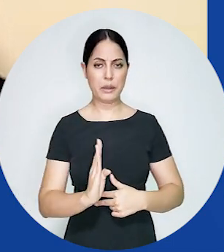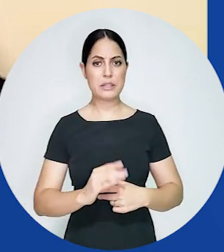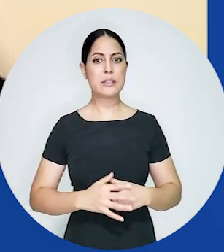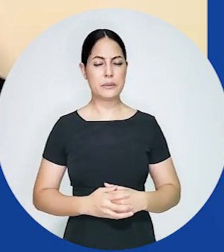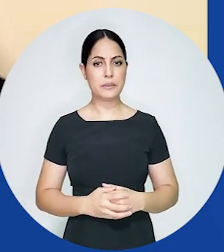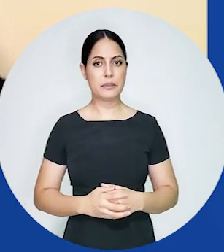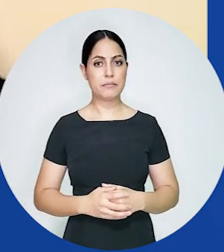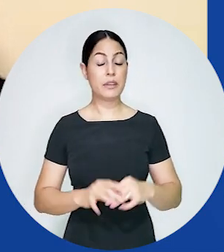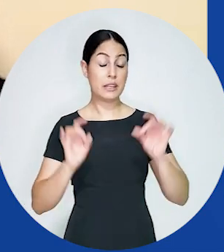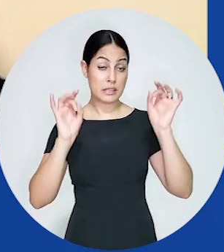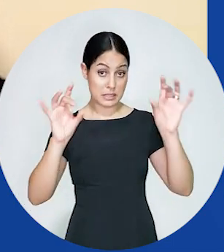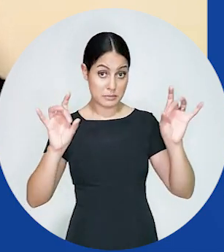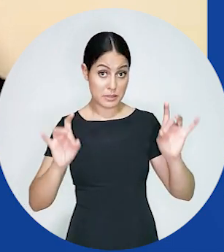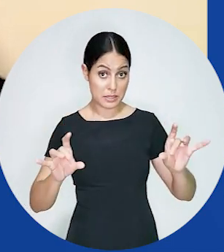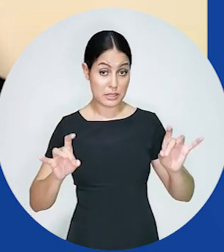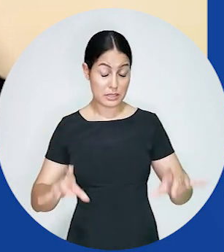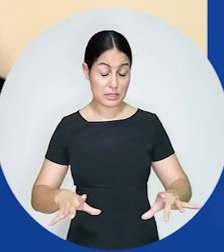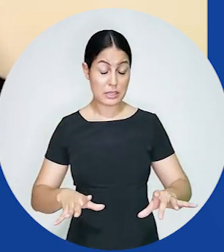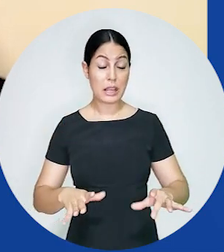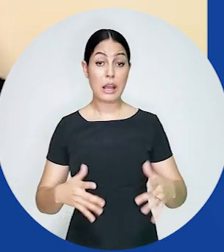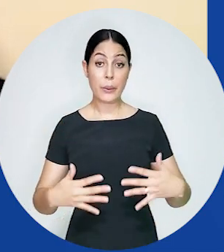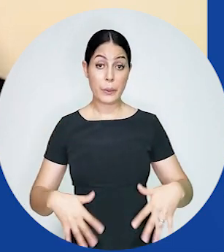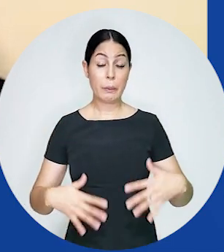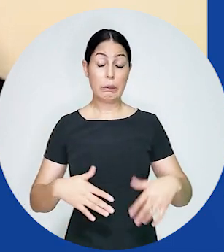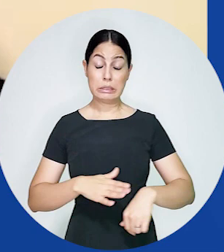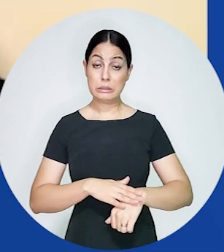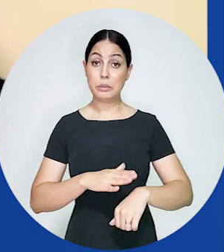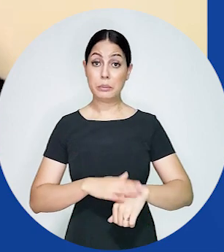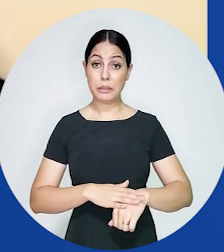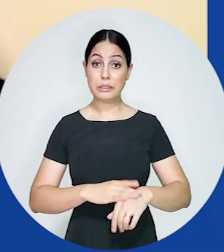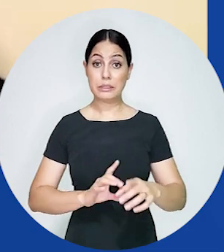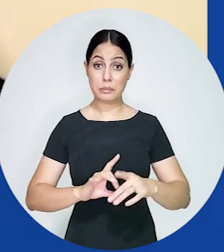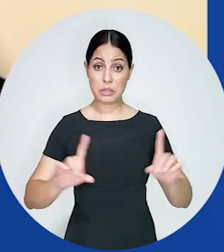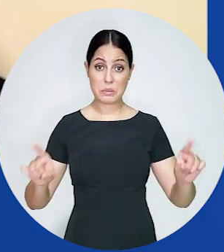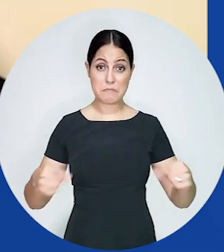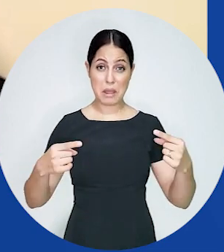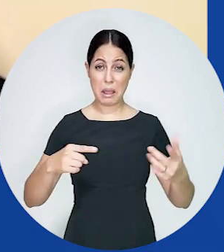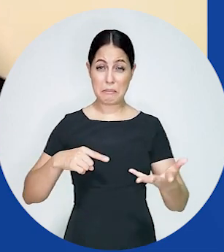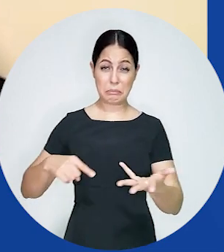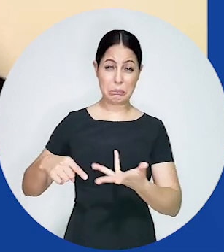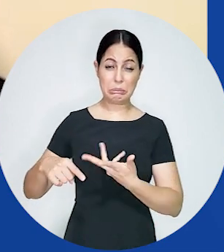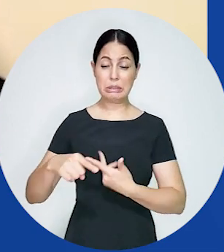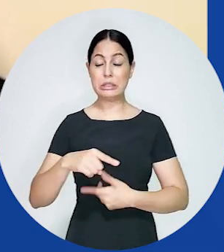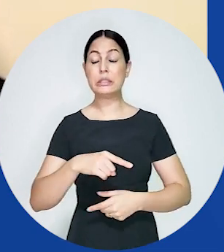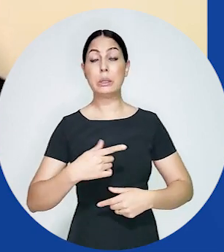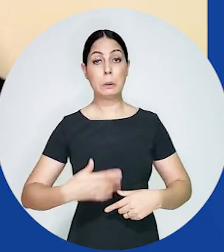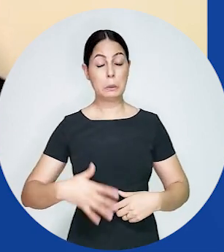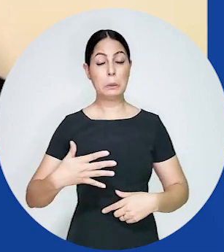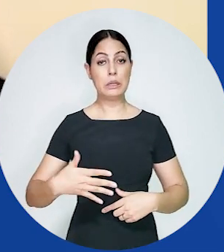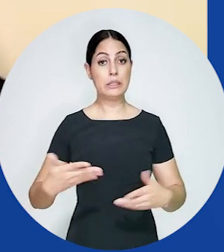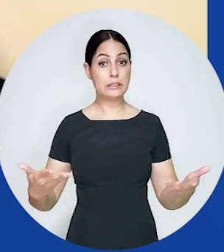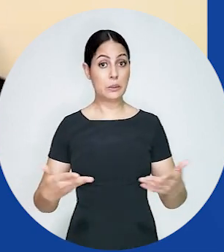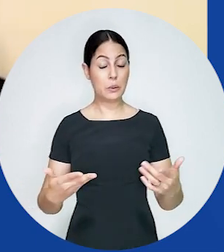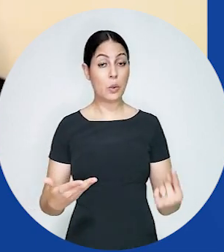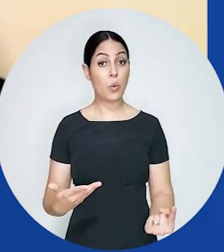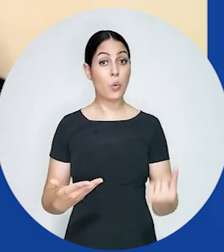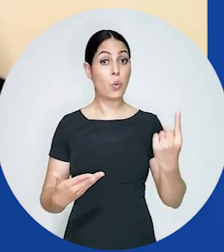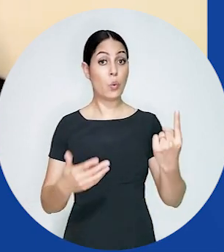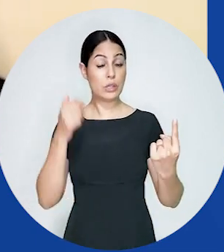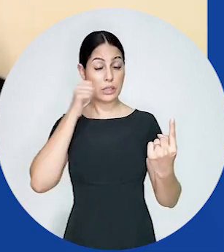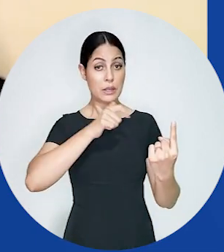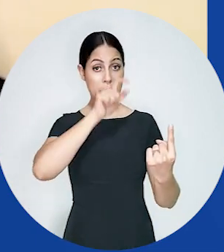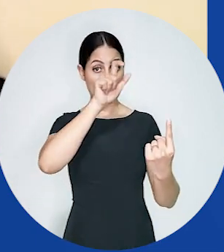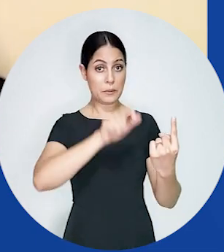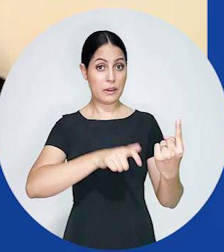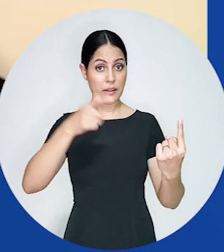política, da vida jurídica brasileira, principalmente nesse momento de ataques à democracia. Então, hoje eu tenho uma honra